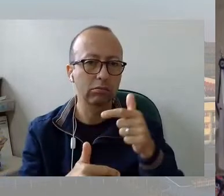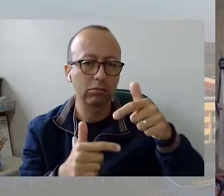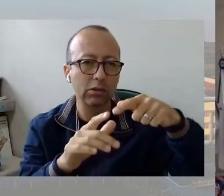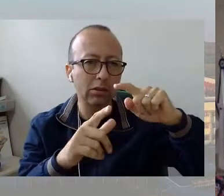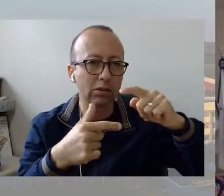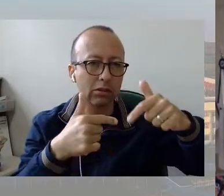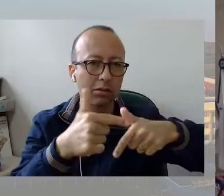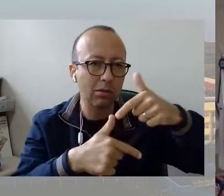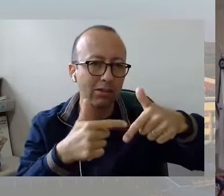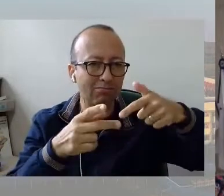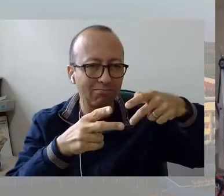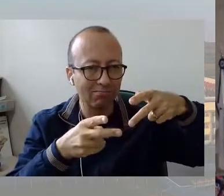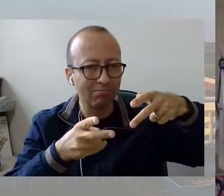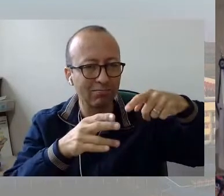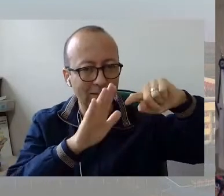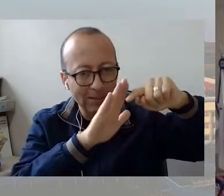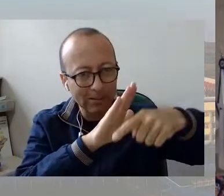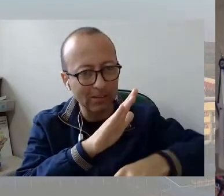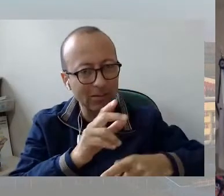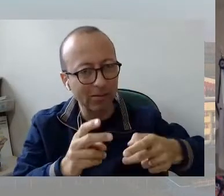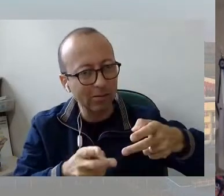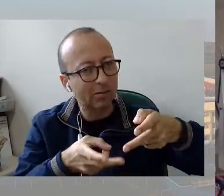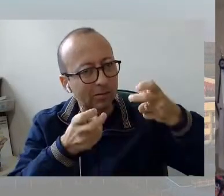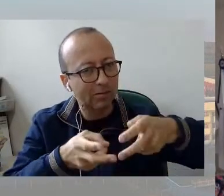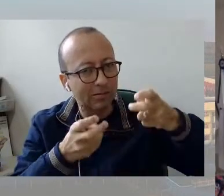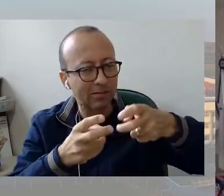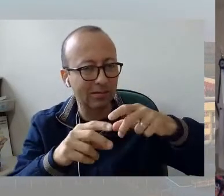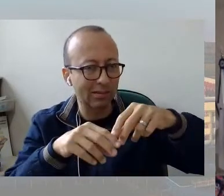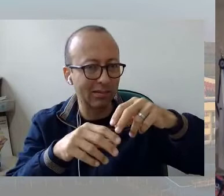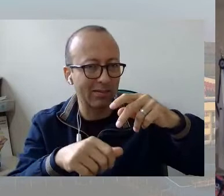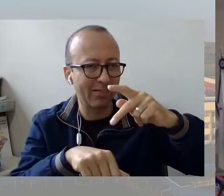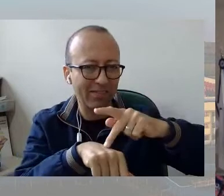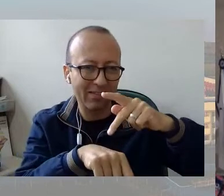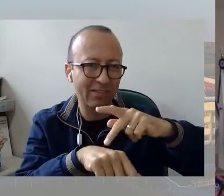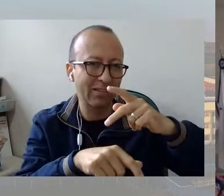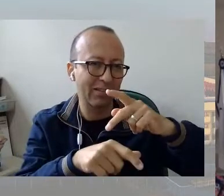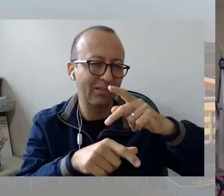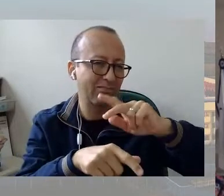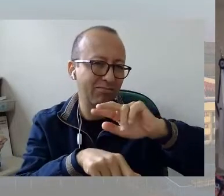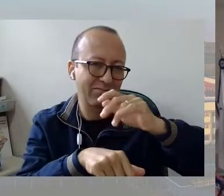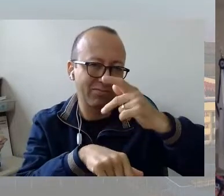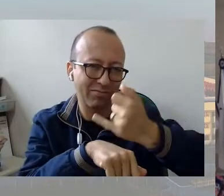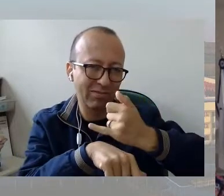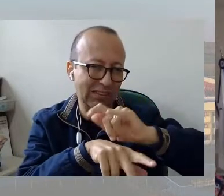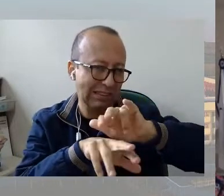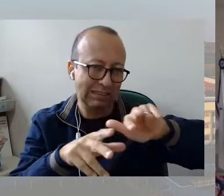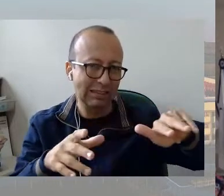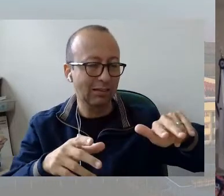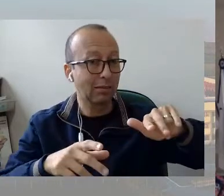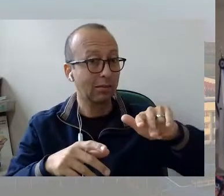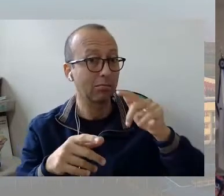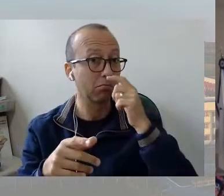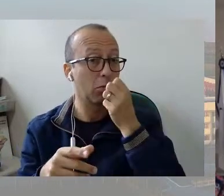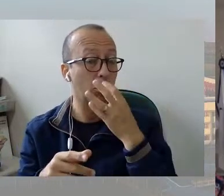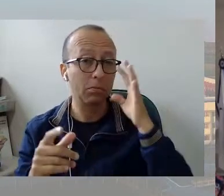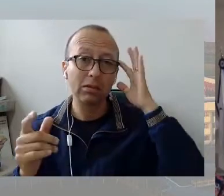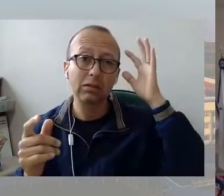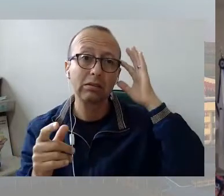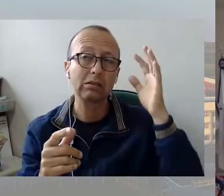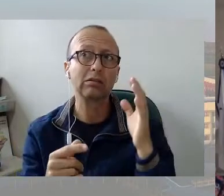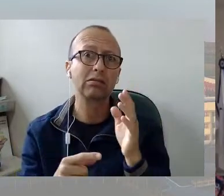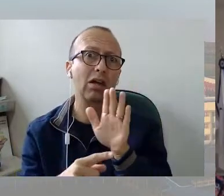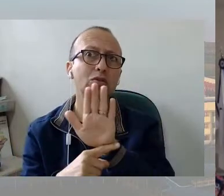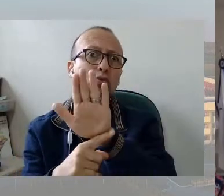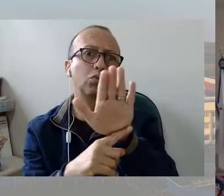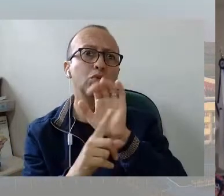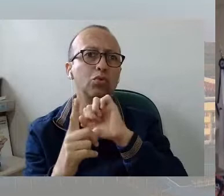um excelente momento para a Unipampa aproveitar para fazer essa reflexão de forma mais aprofundada. Então, são essas